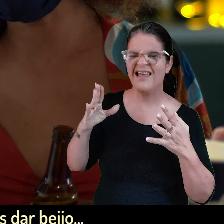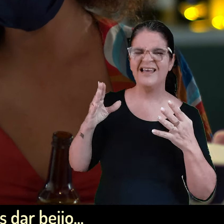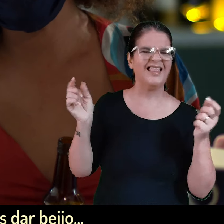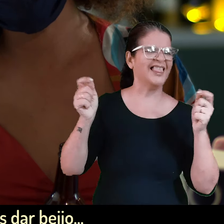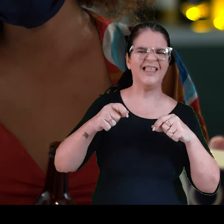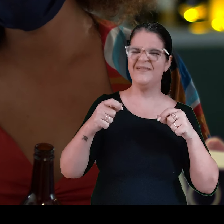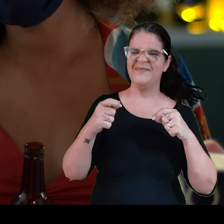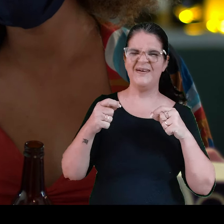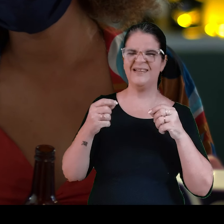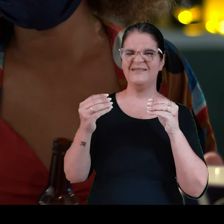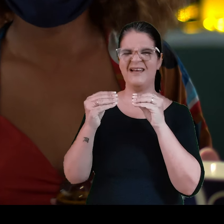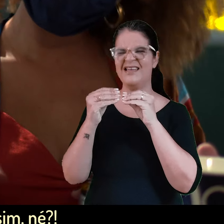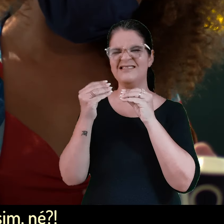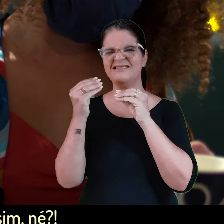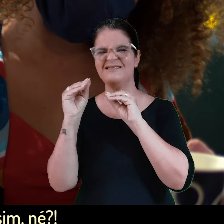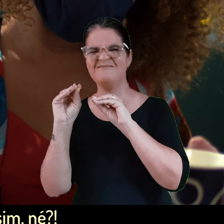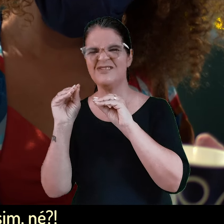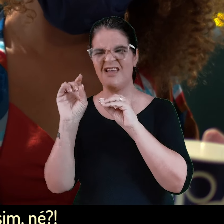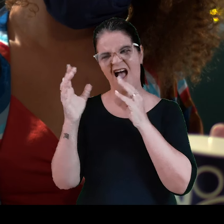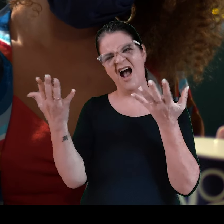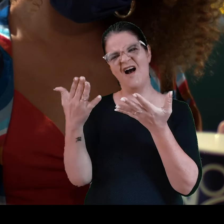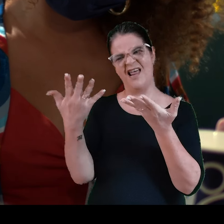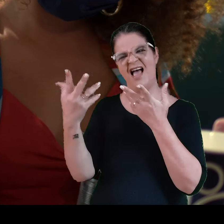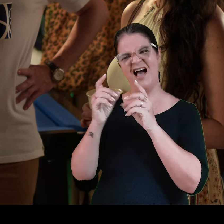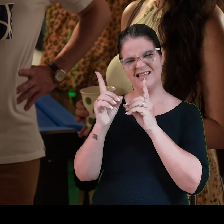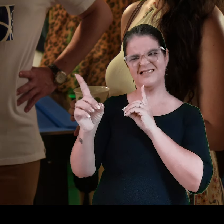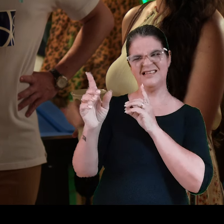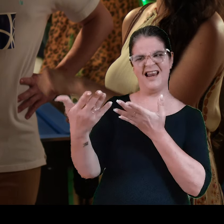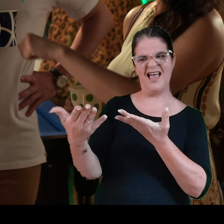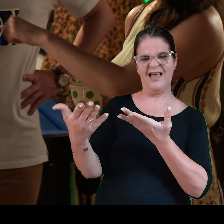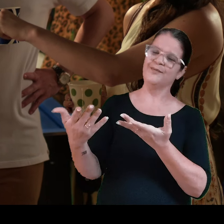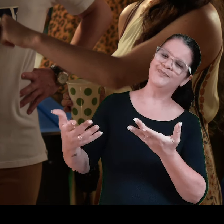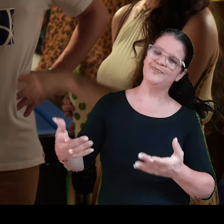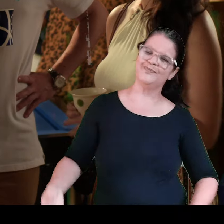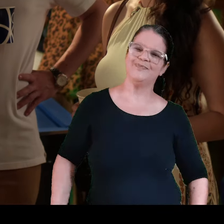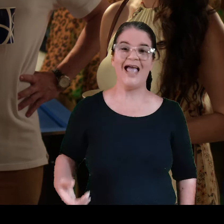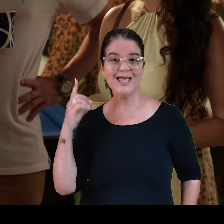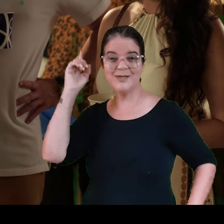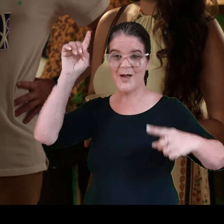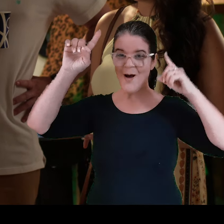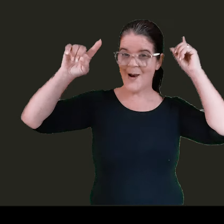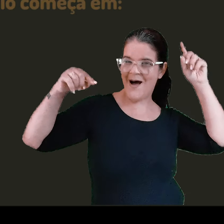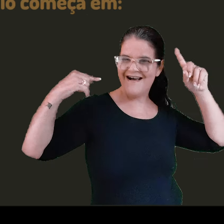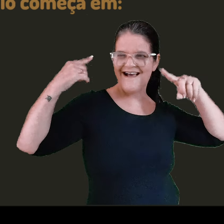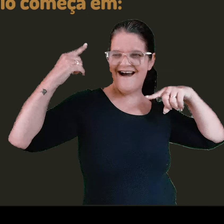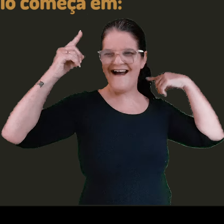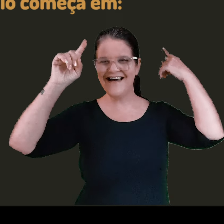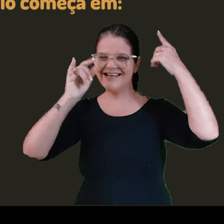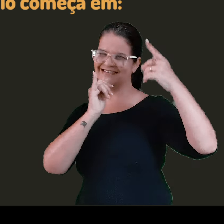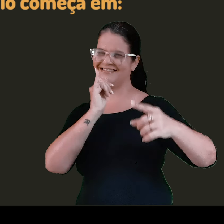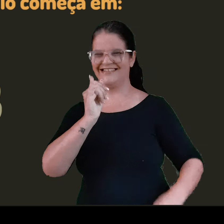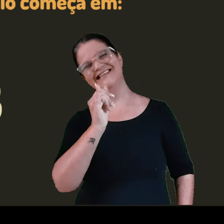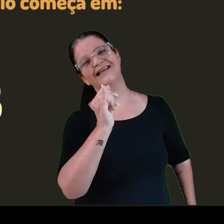Não pode mais dar beijo. Helena fecha a mão. Agora é assim, né? Elas fazem comprimentos de soquinhos. Alice olha pra baixo. Tela